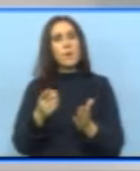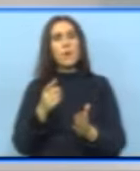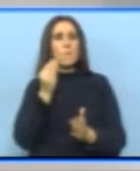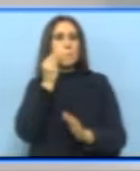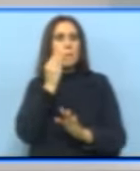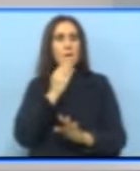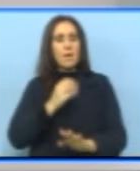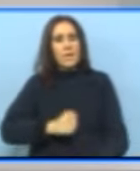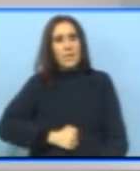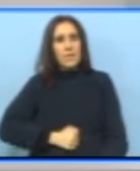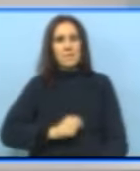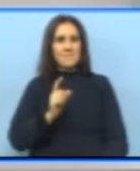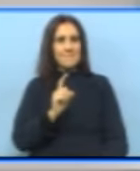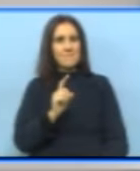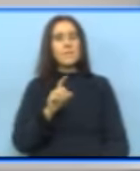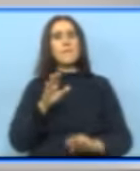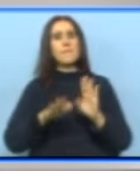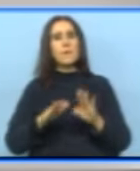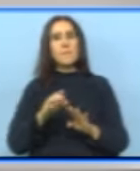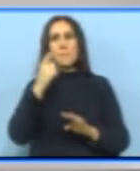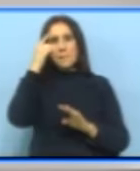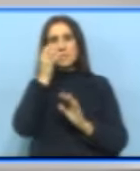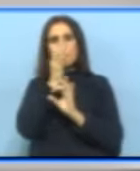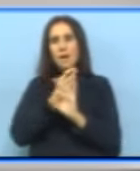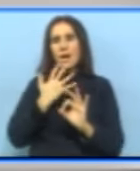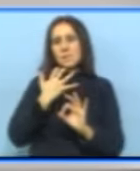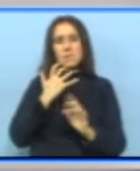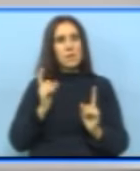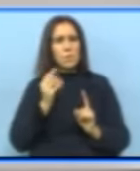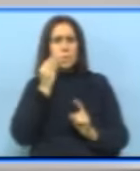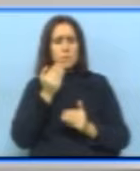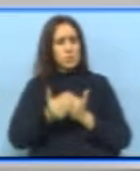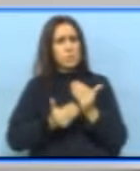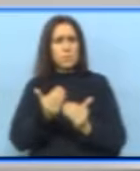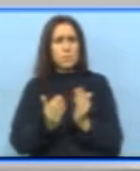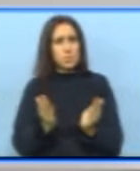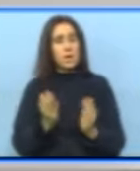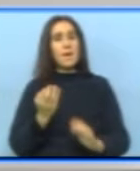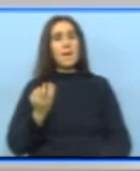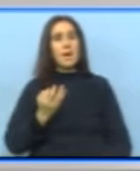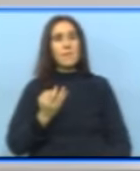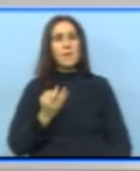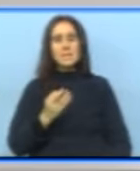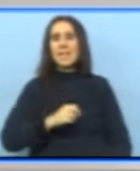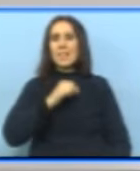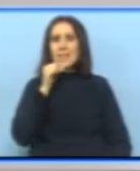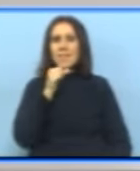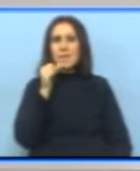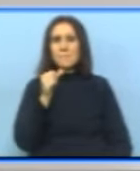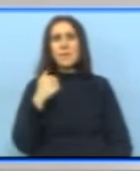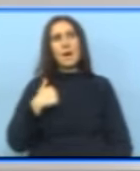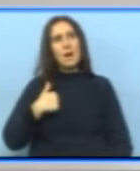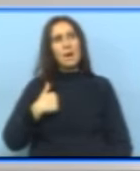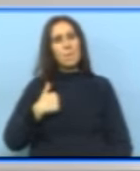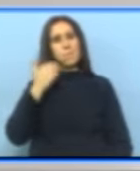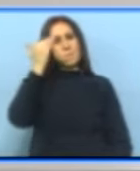vezes confundimos de facto o perfeccionismo, mas como um processo. Creio que é mesmo essa constante consciência da